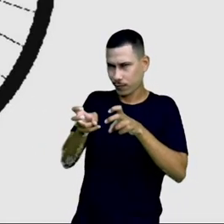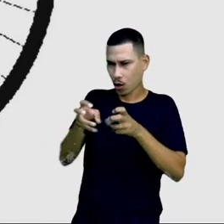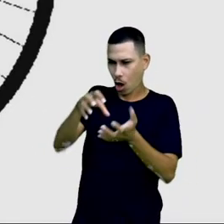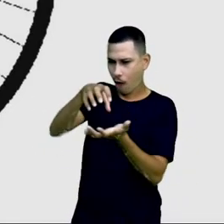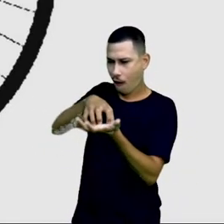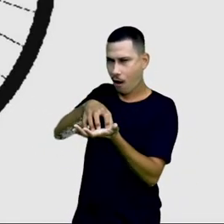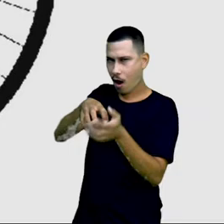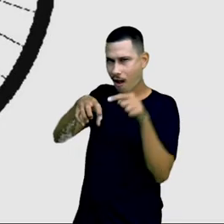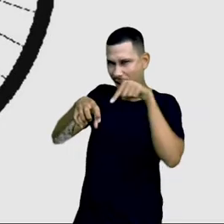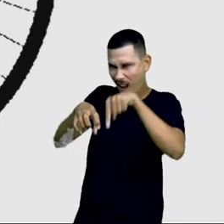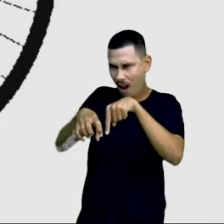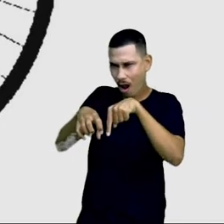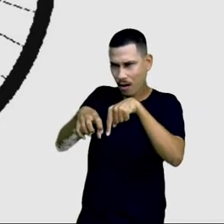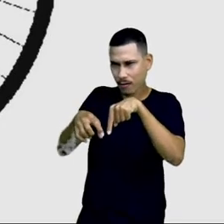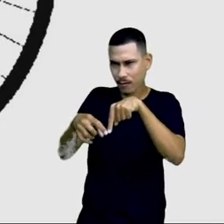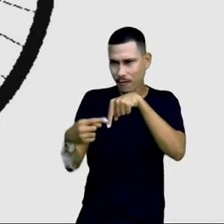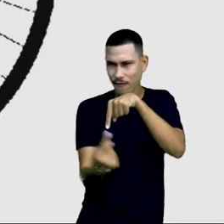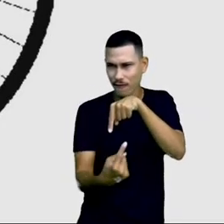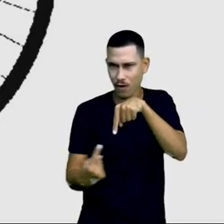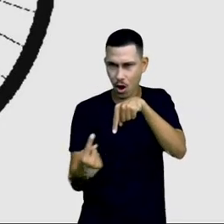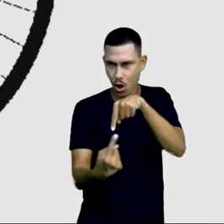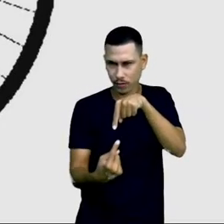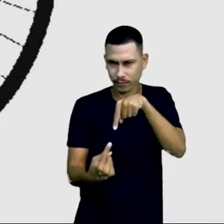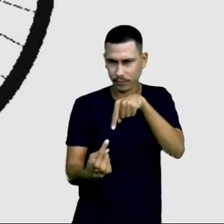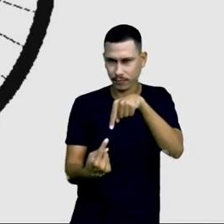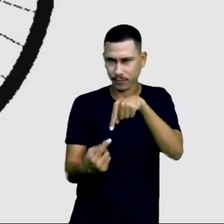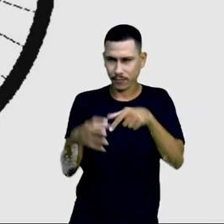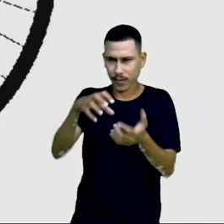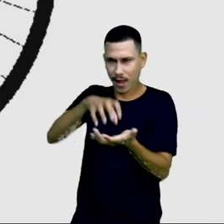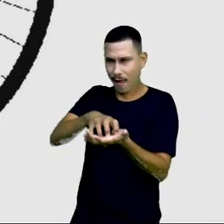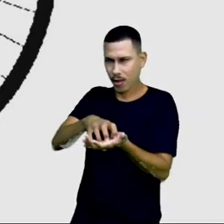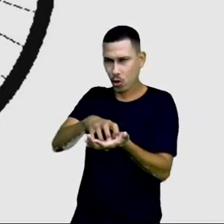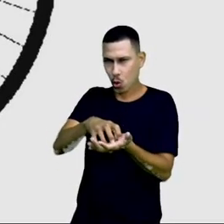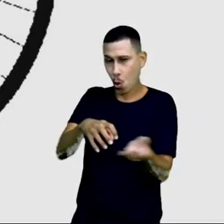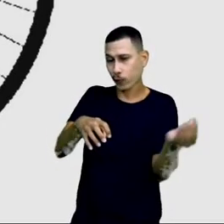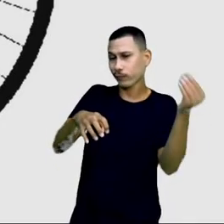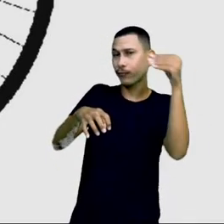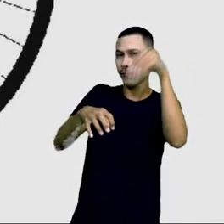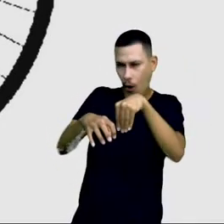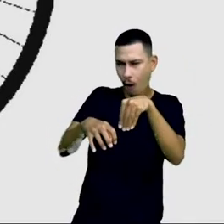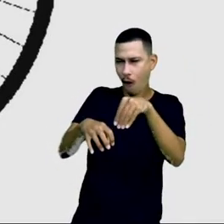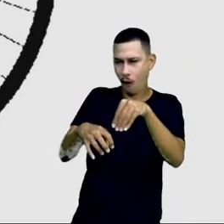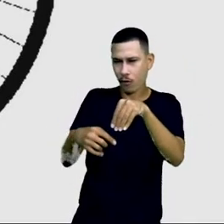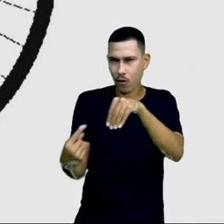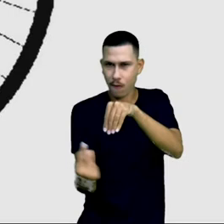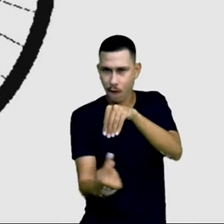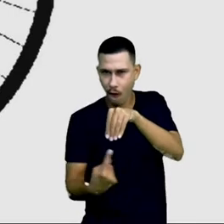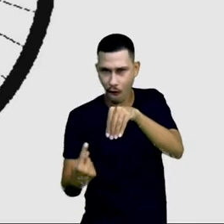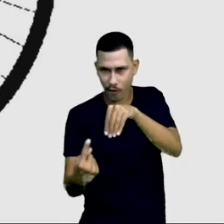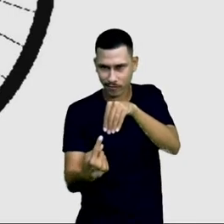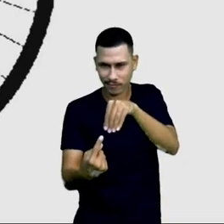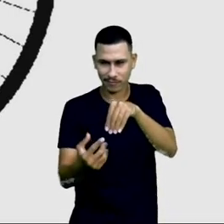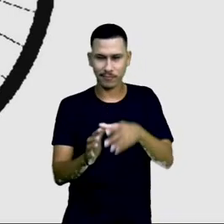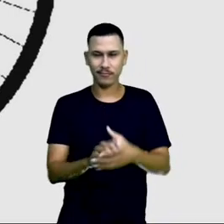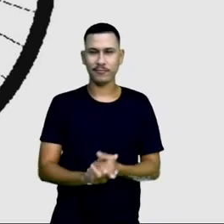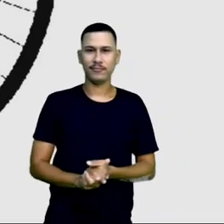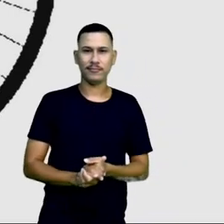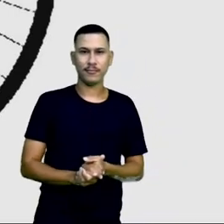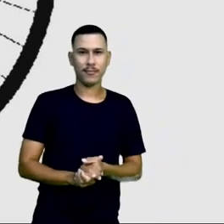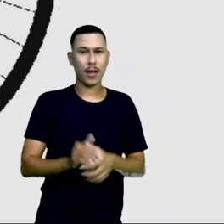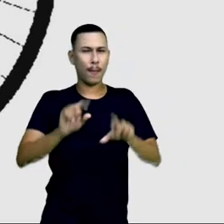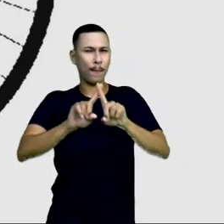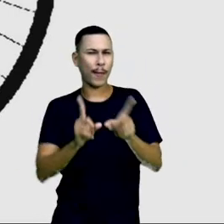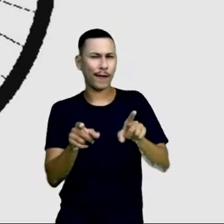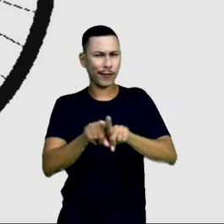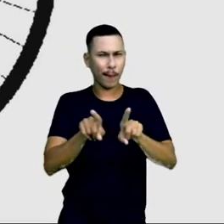Certo? Esse buraquinho. O centro está dentro dele, tá certo? E também tem